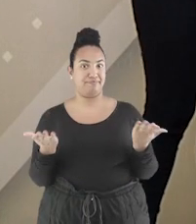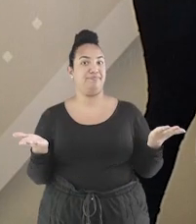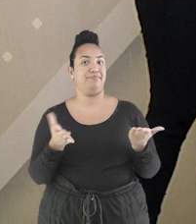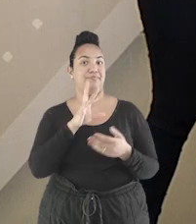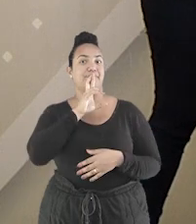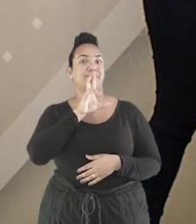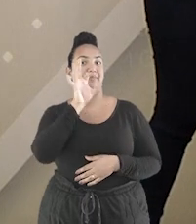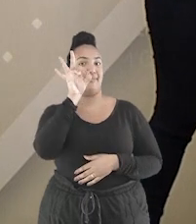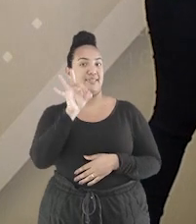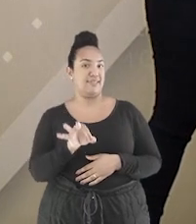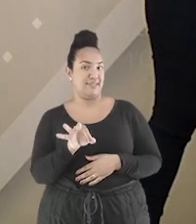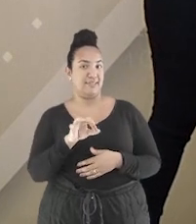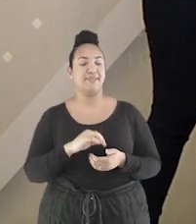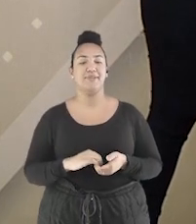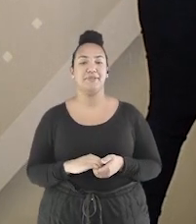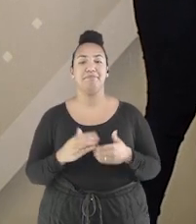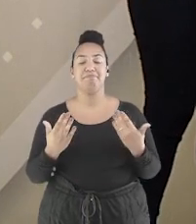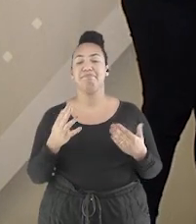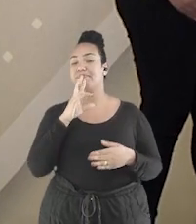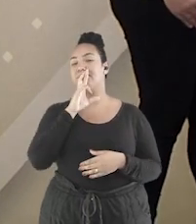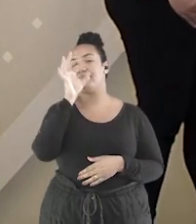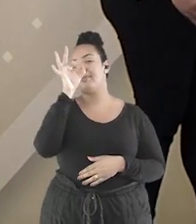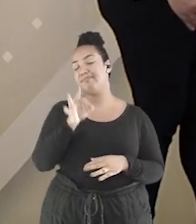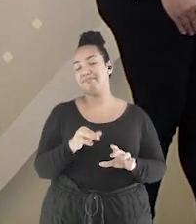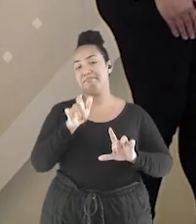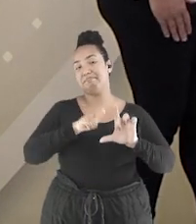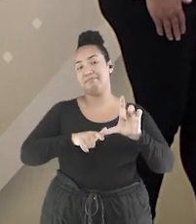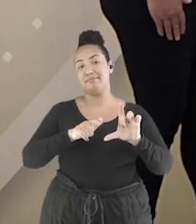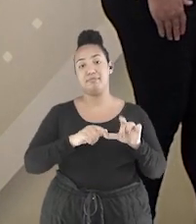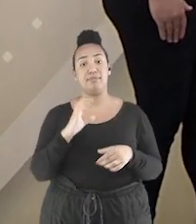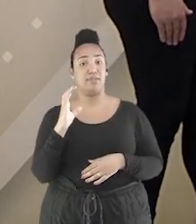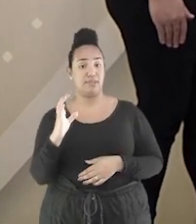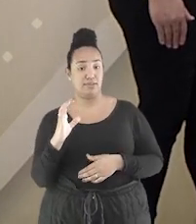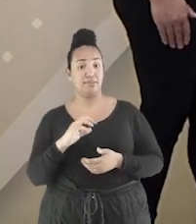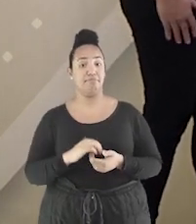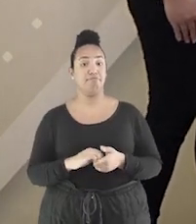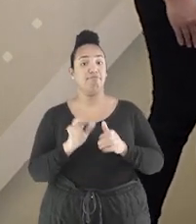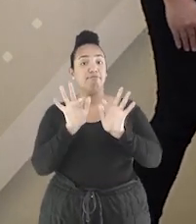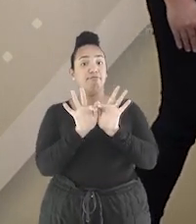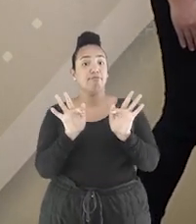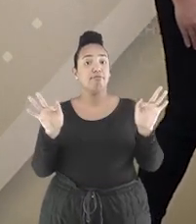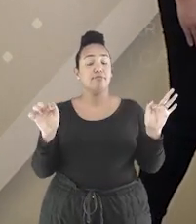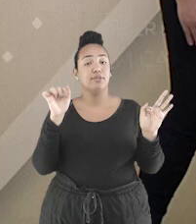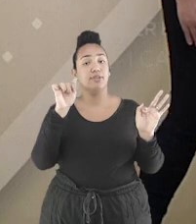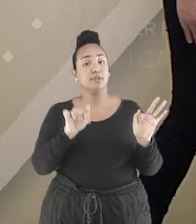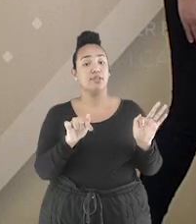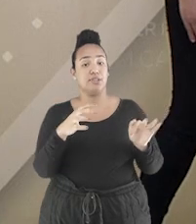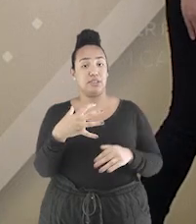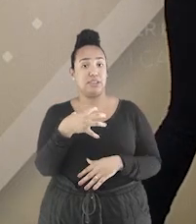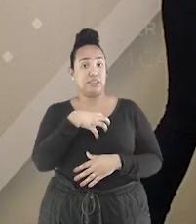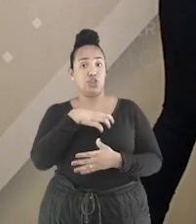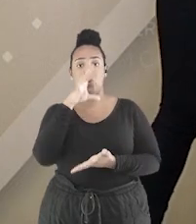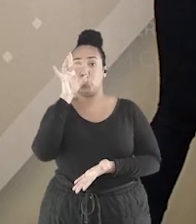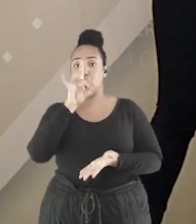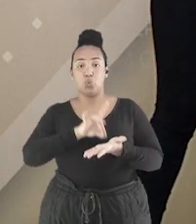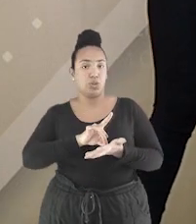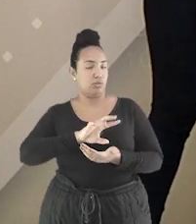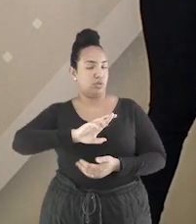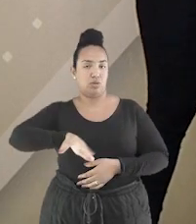Vamos então para a nossa resposta? A resposta correta é a letra C, uma frase que não deve ser